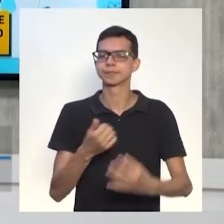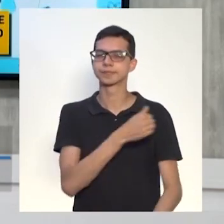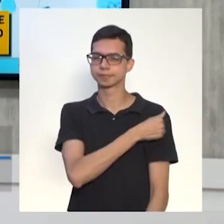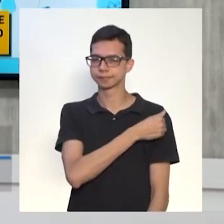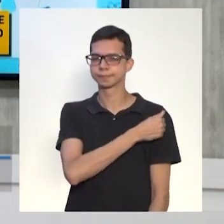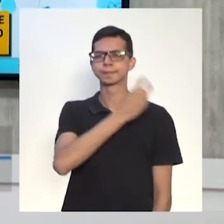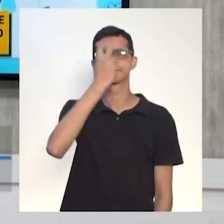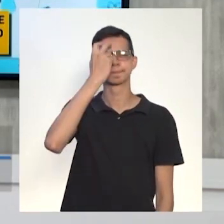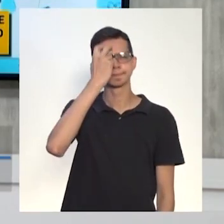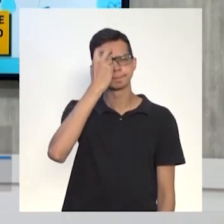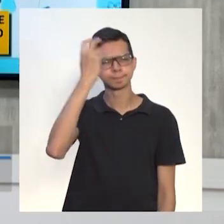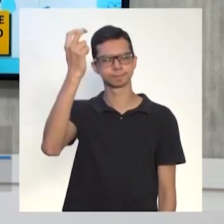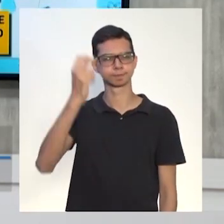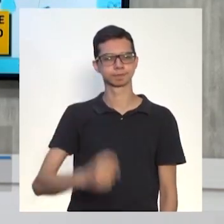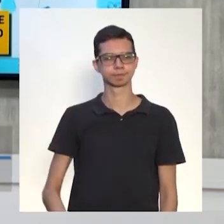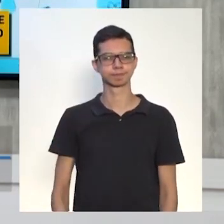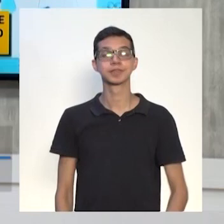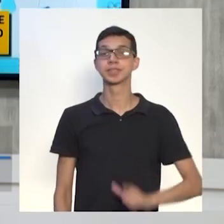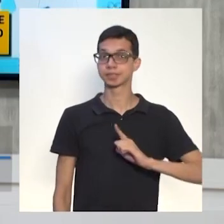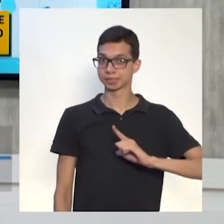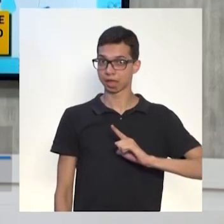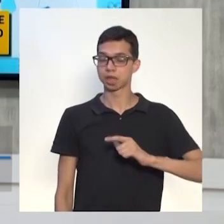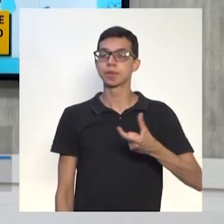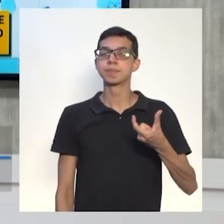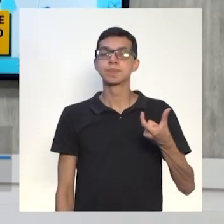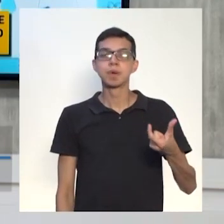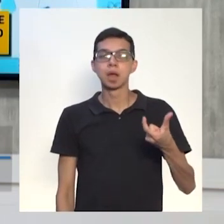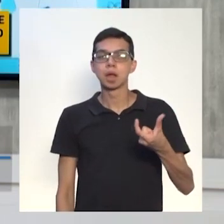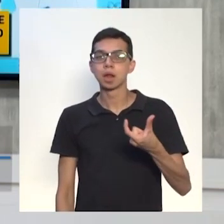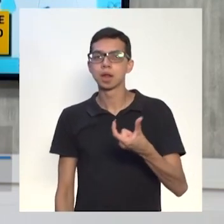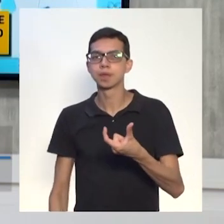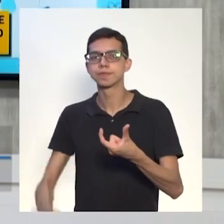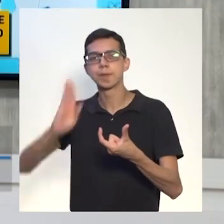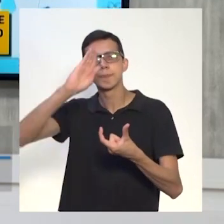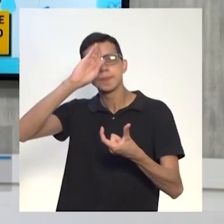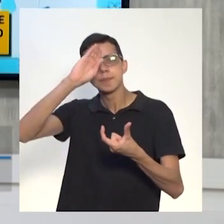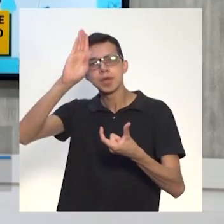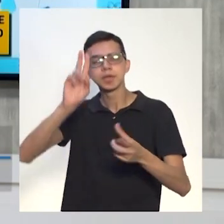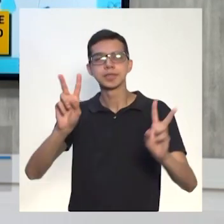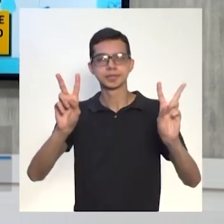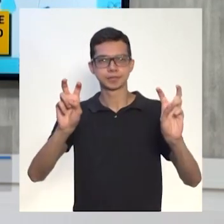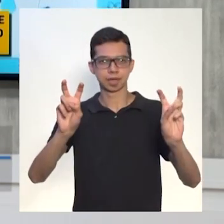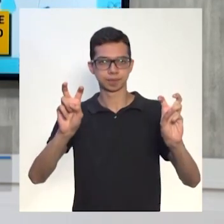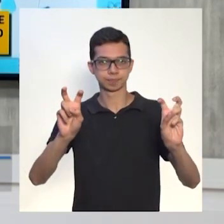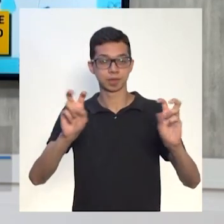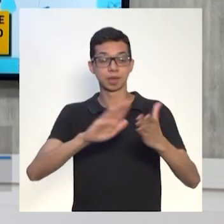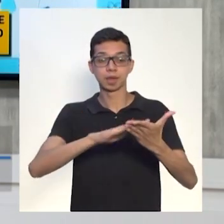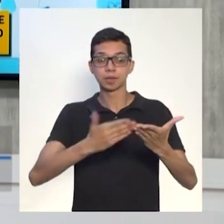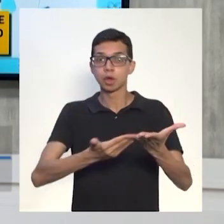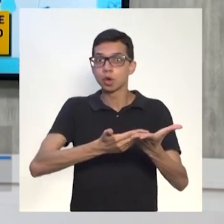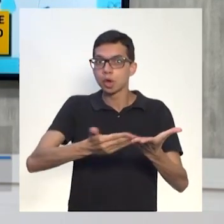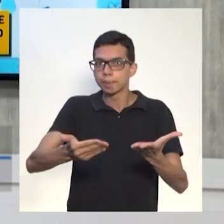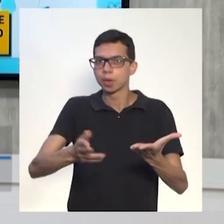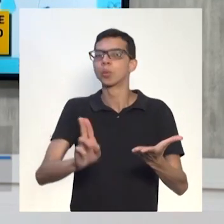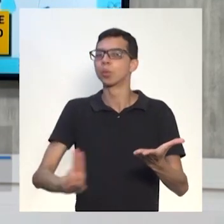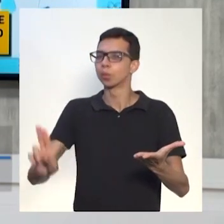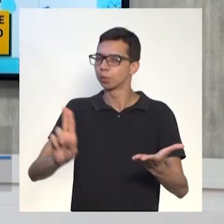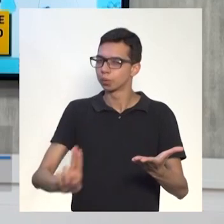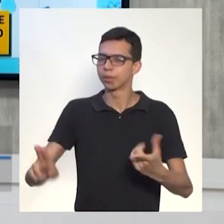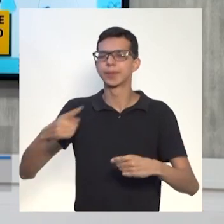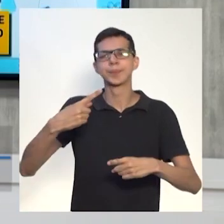as palavras-chave do tema na introdução da redação. Porque ele vai dizer